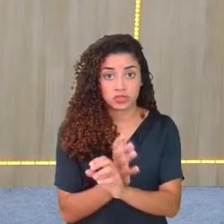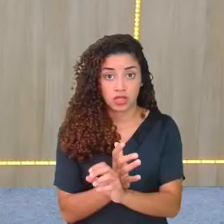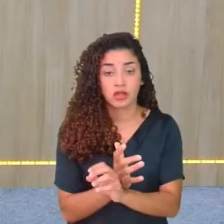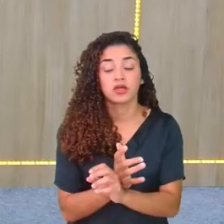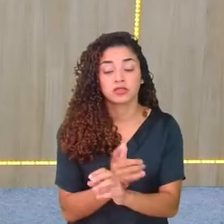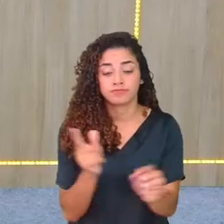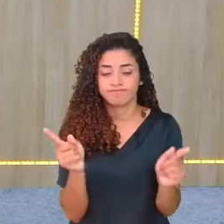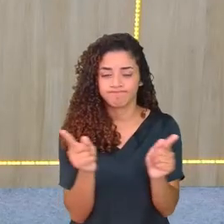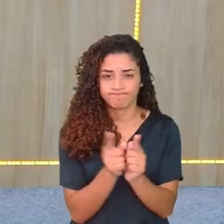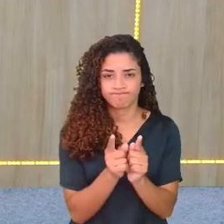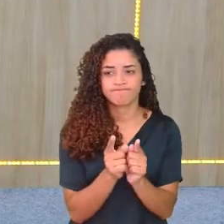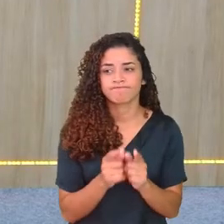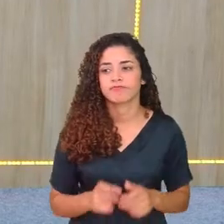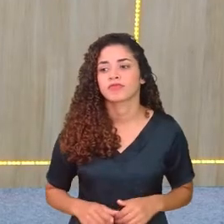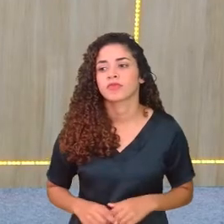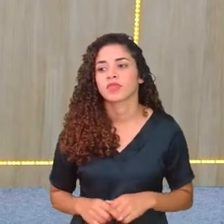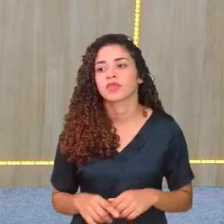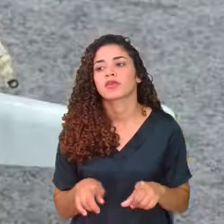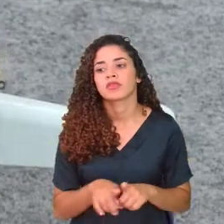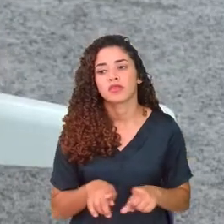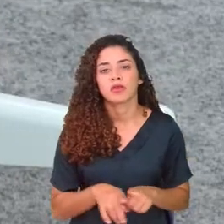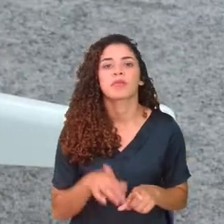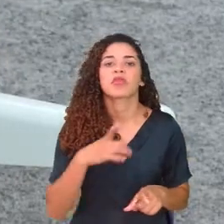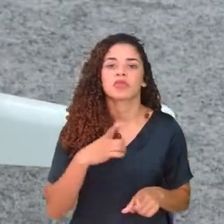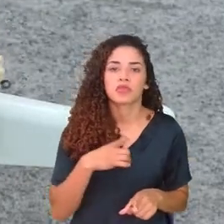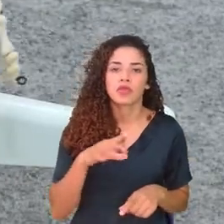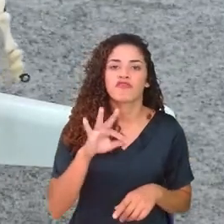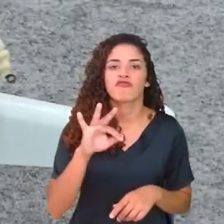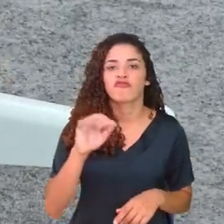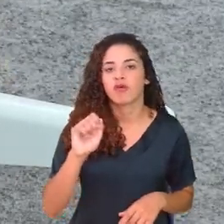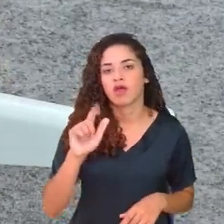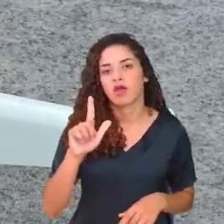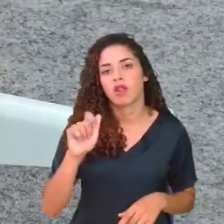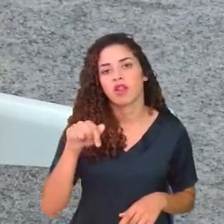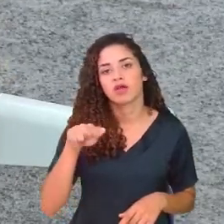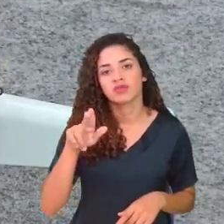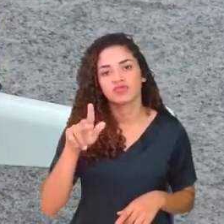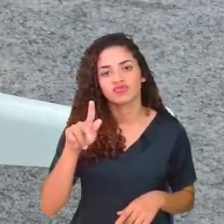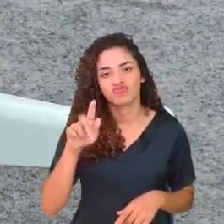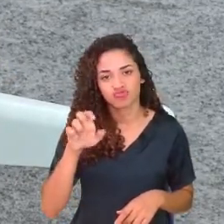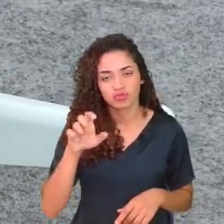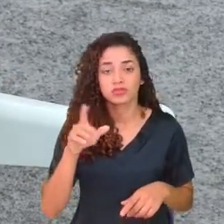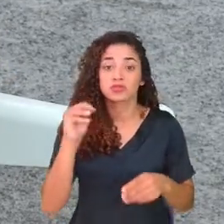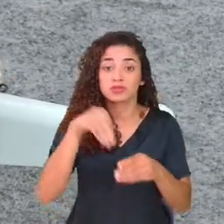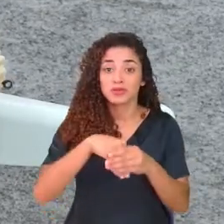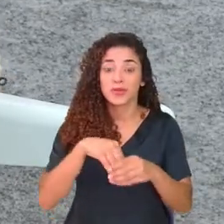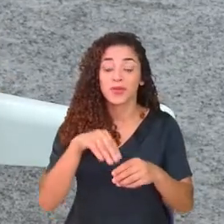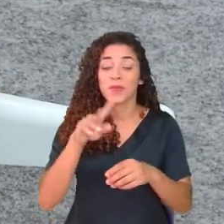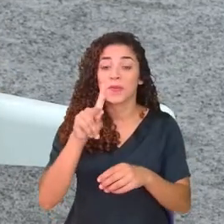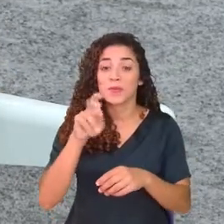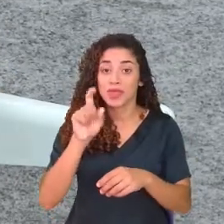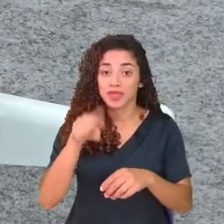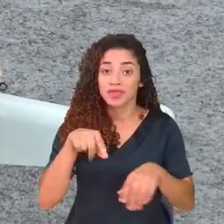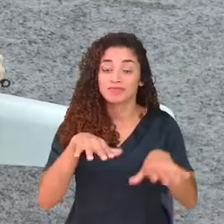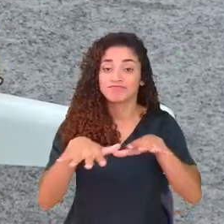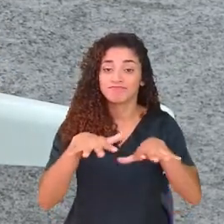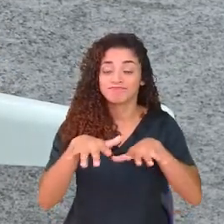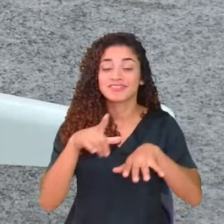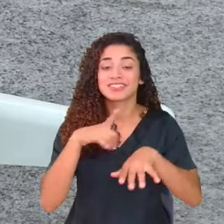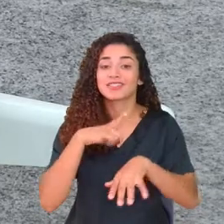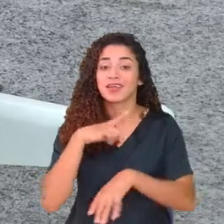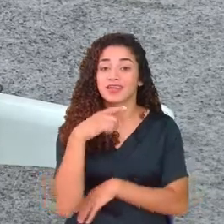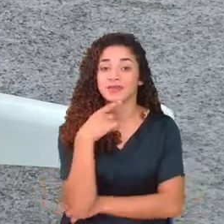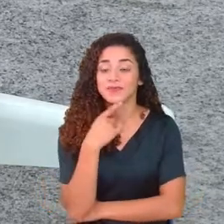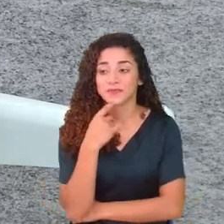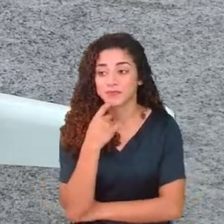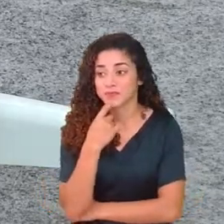também a questão das nossas falanges lá nos pés. Vejam que interessante, deixa eu voltar, para vocês verem a questão aí